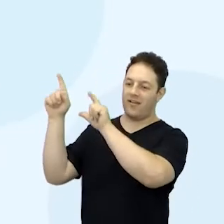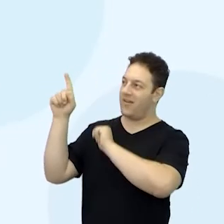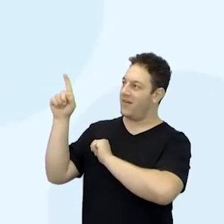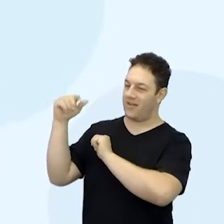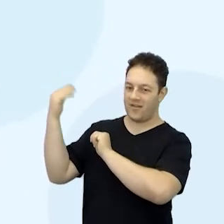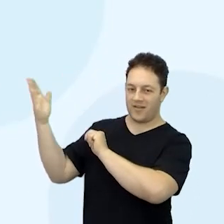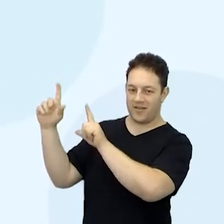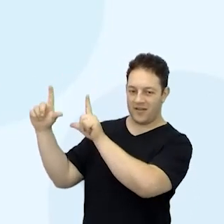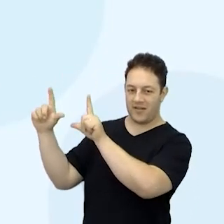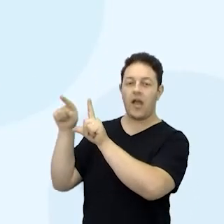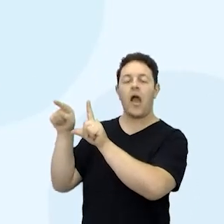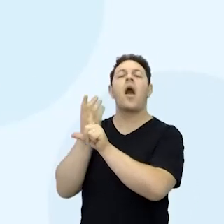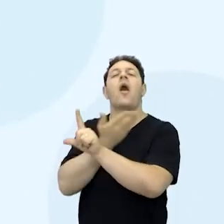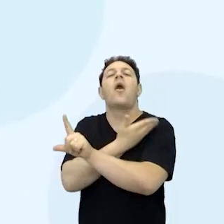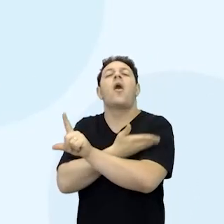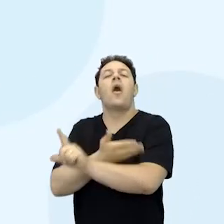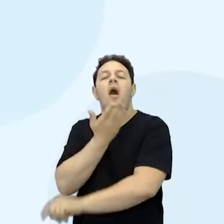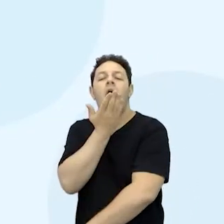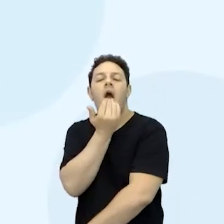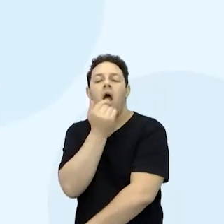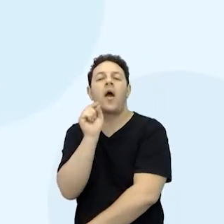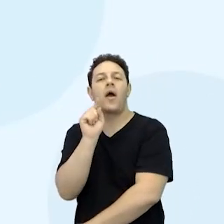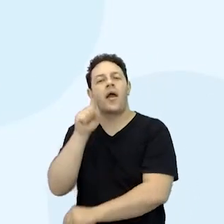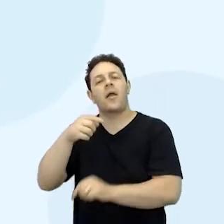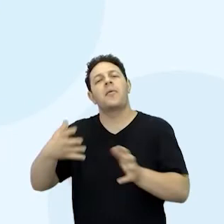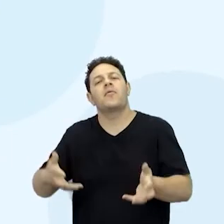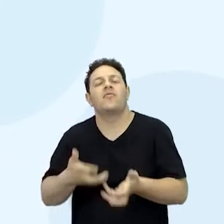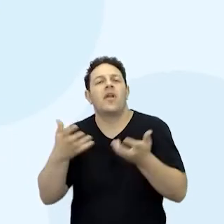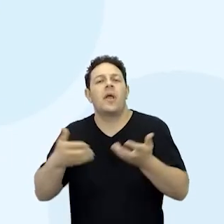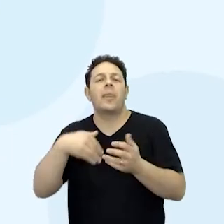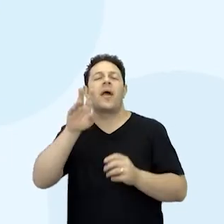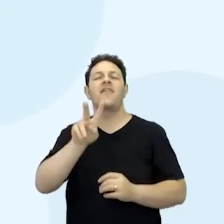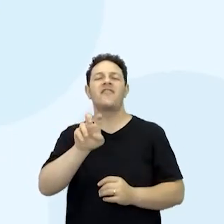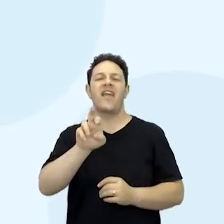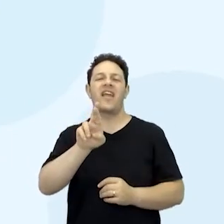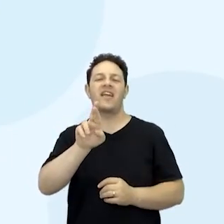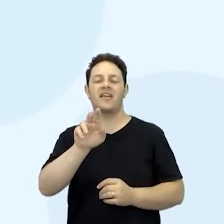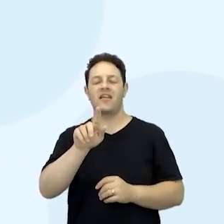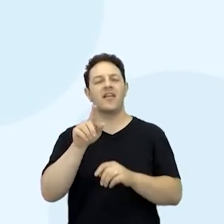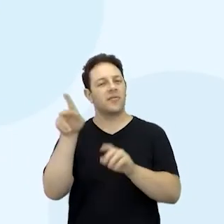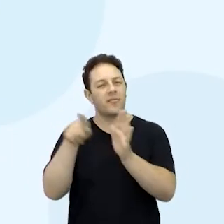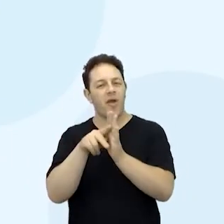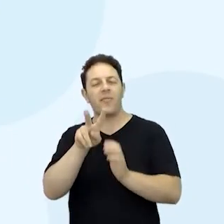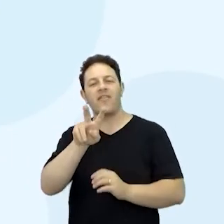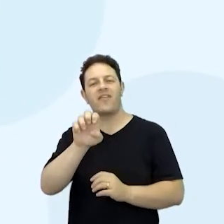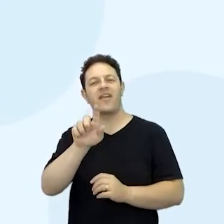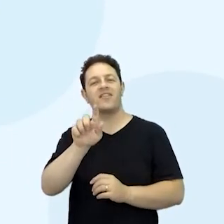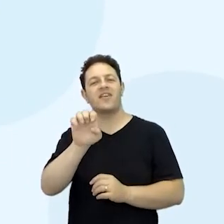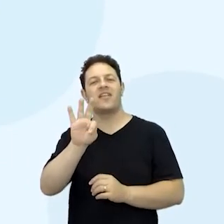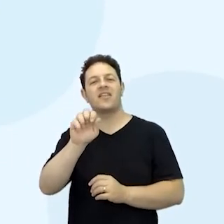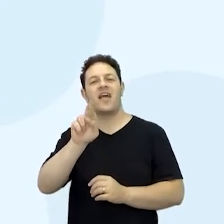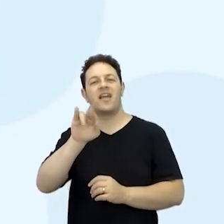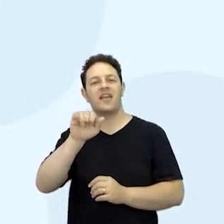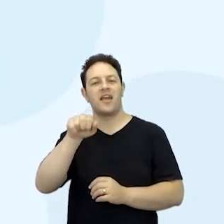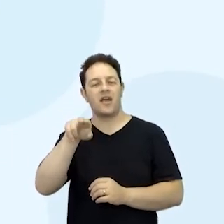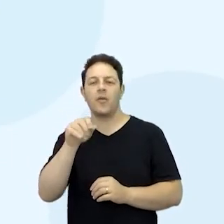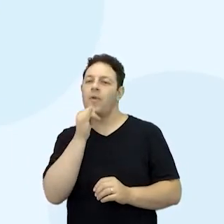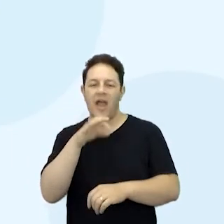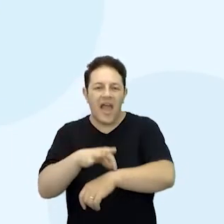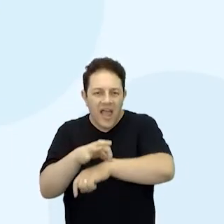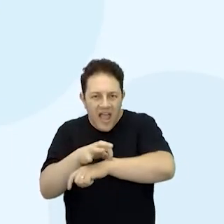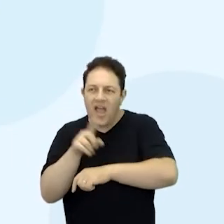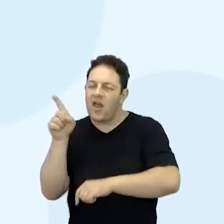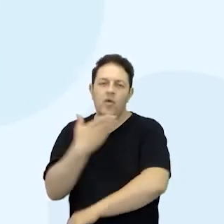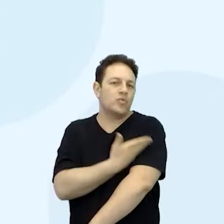alimentação que era mais vegetariana né E aí essa questão por exemplo da carne